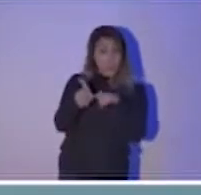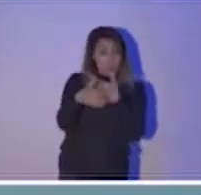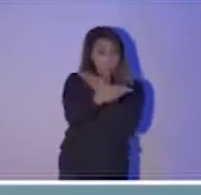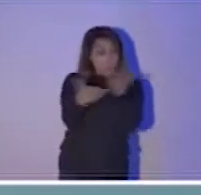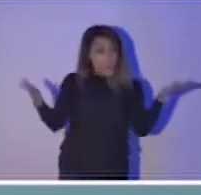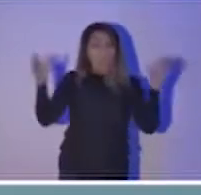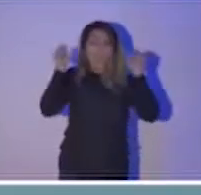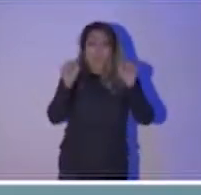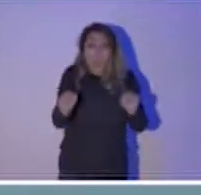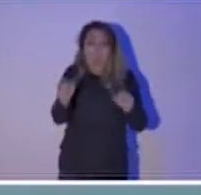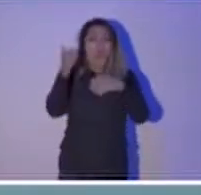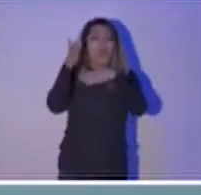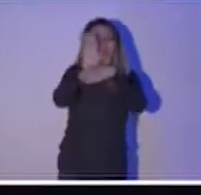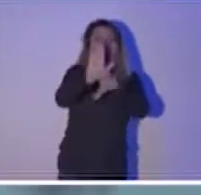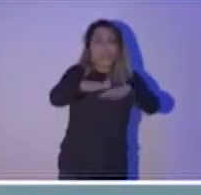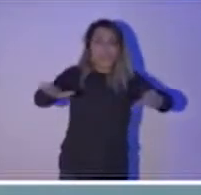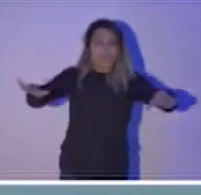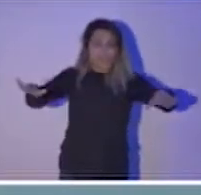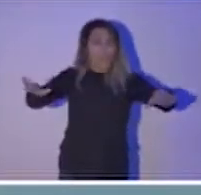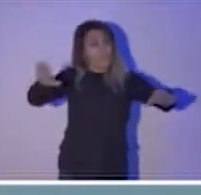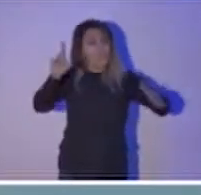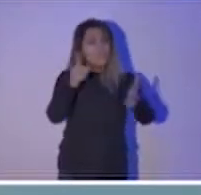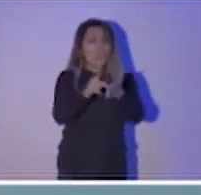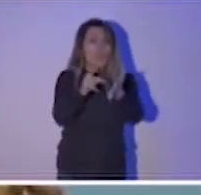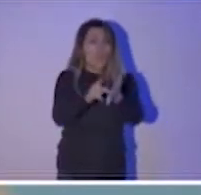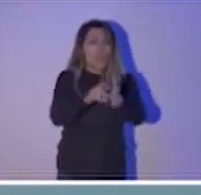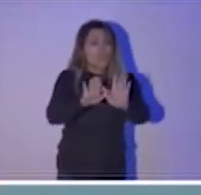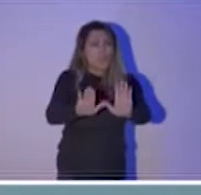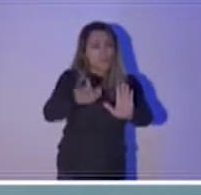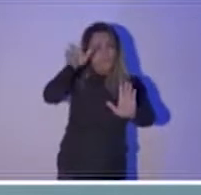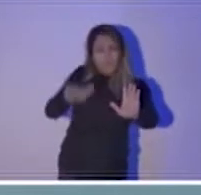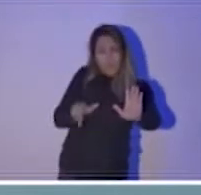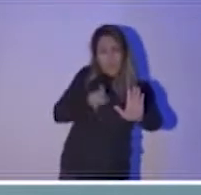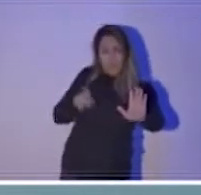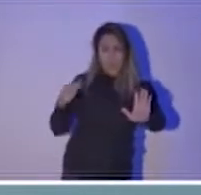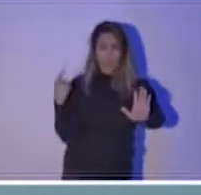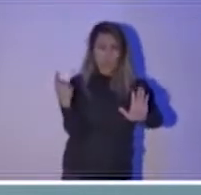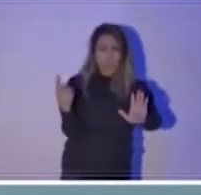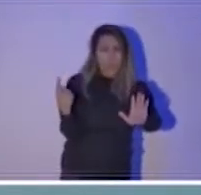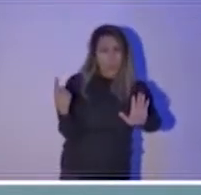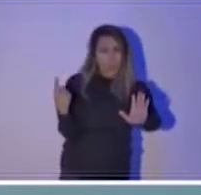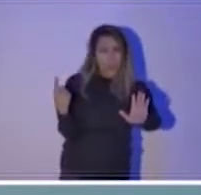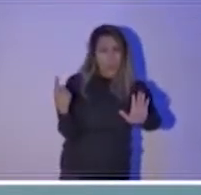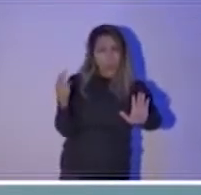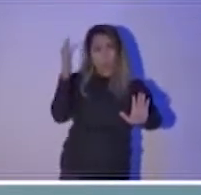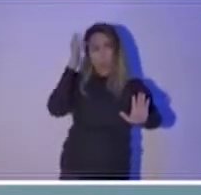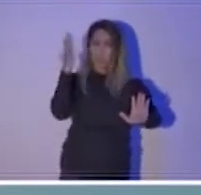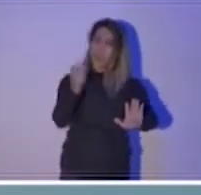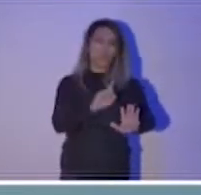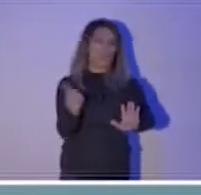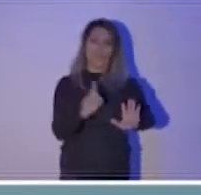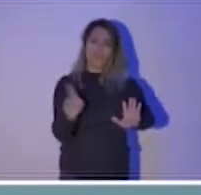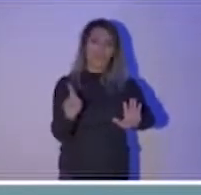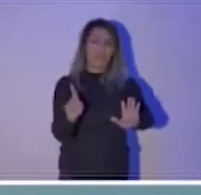por ele, mas um professor sozinho não muda a realidade de milhões de crianças, adolescentes e